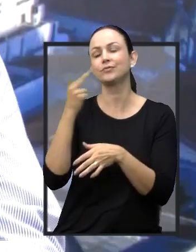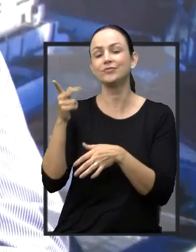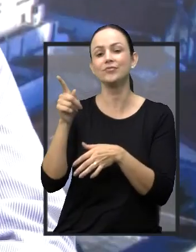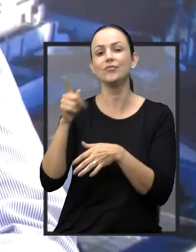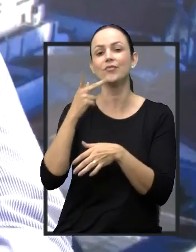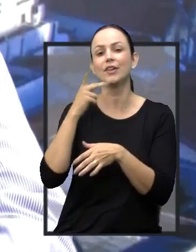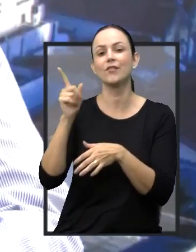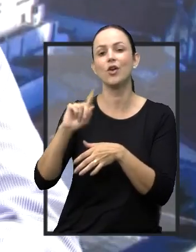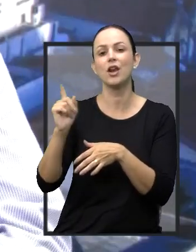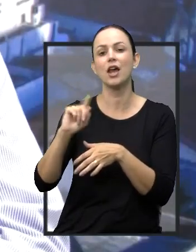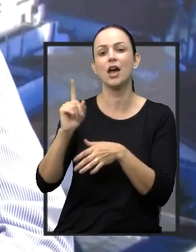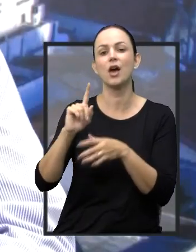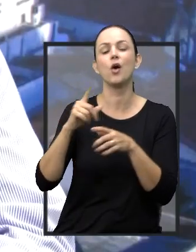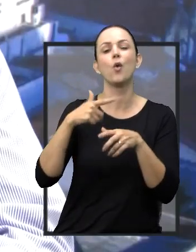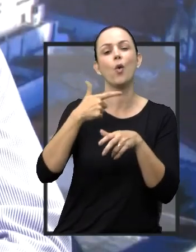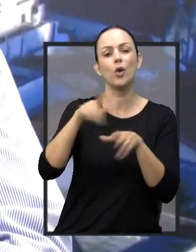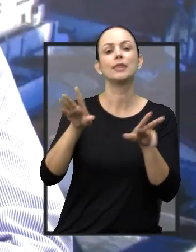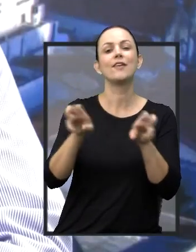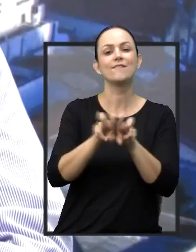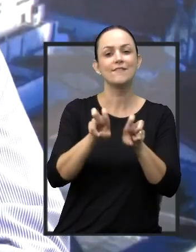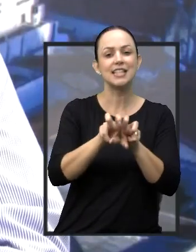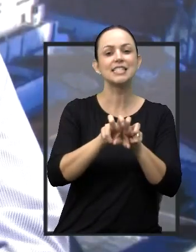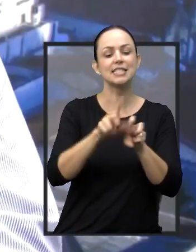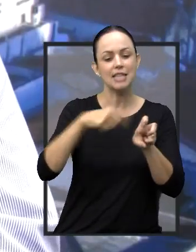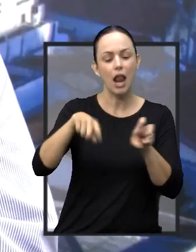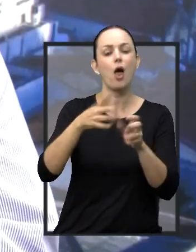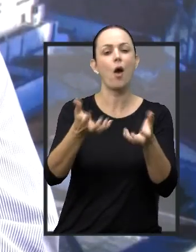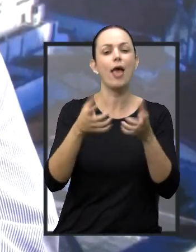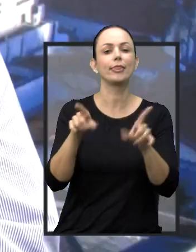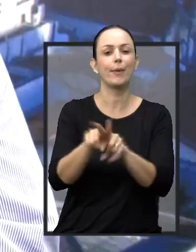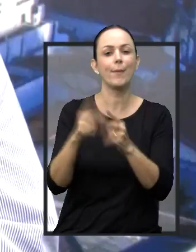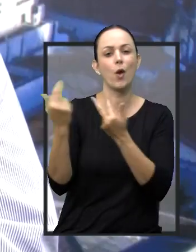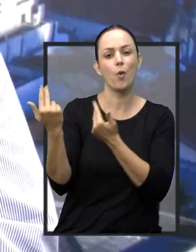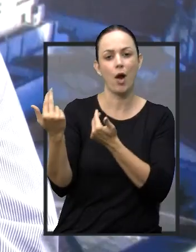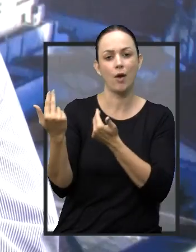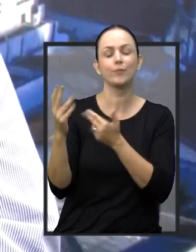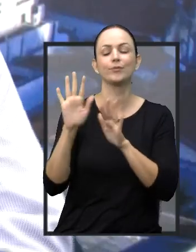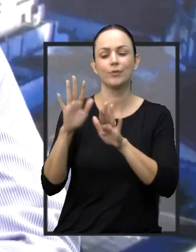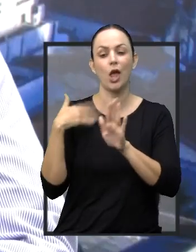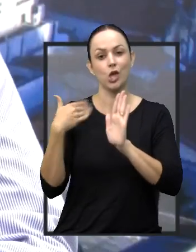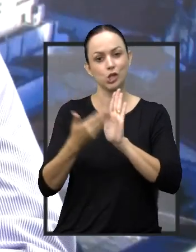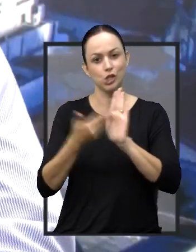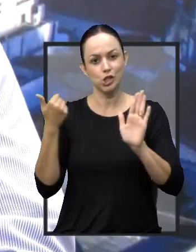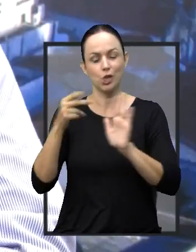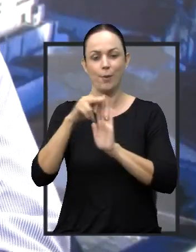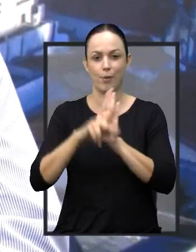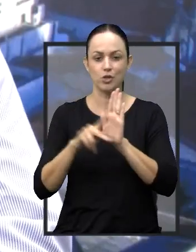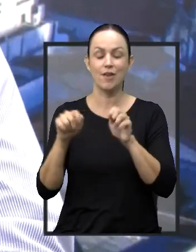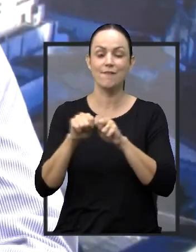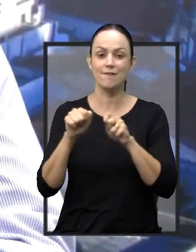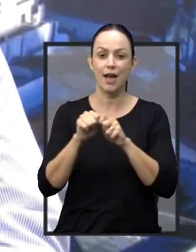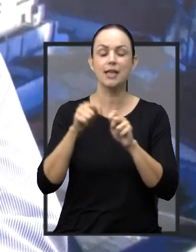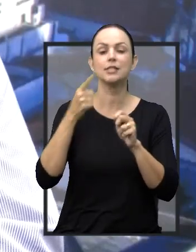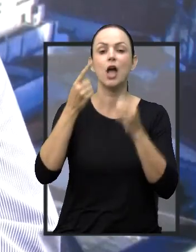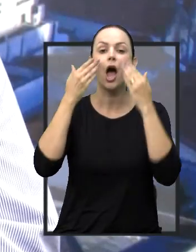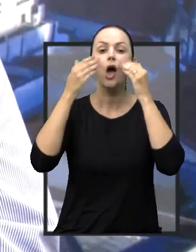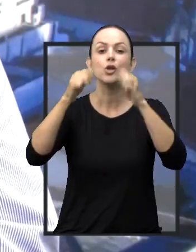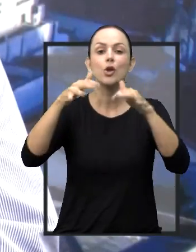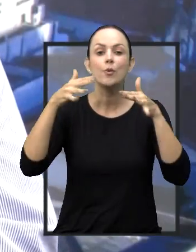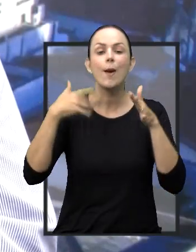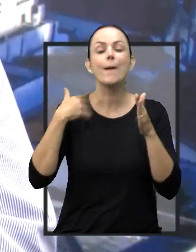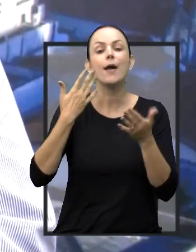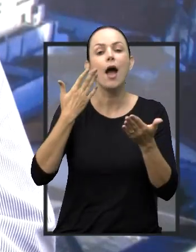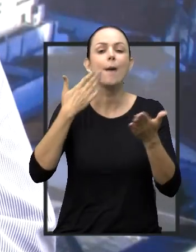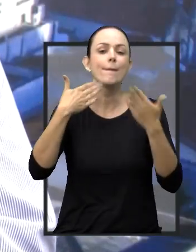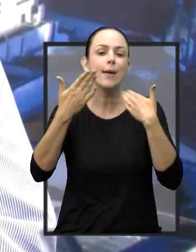era do salão, e aí eu retiro meu projeto e a gente faz uma audiência pública, visando entender o que vocês querem, como vocês